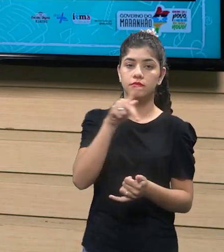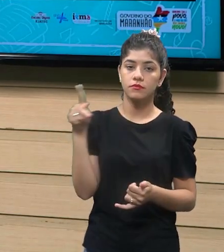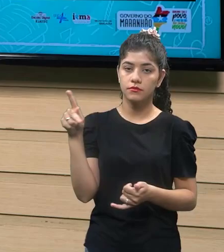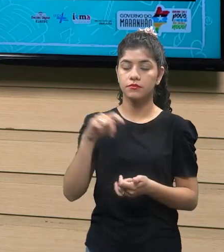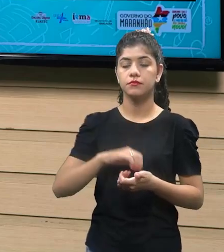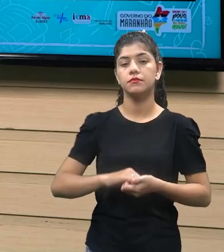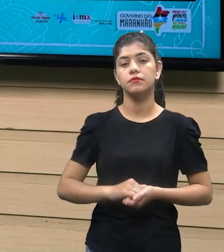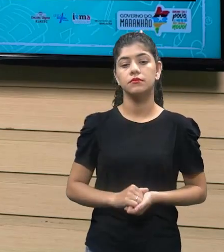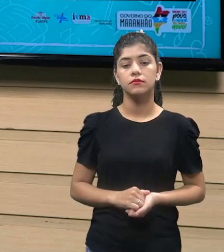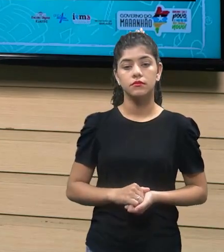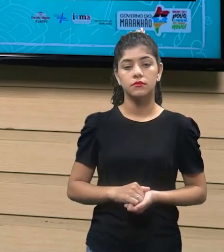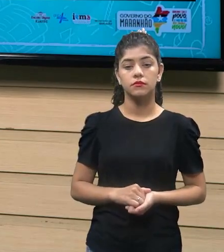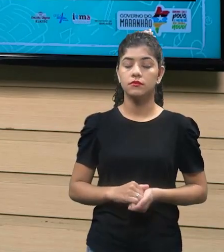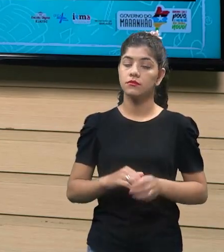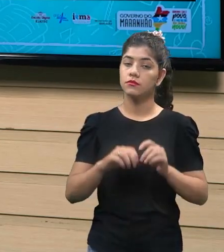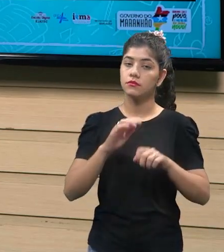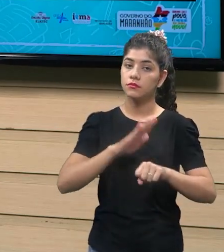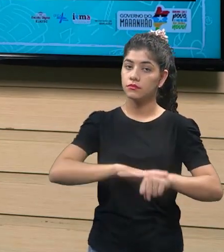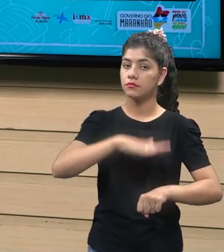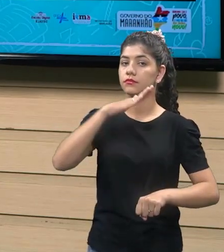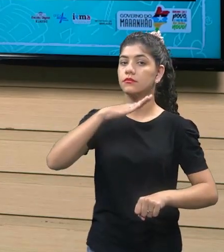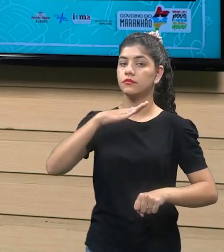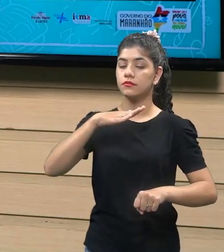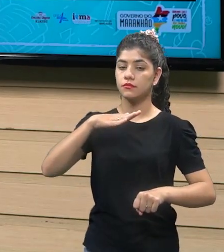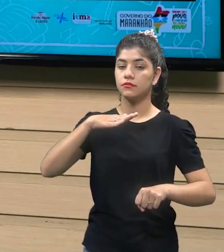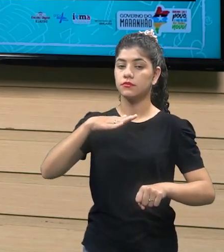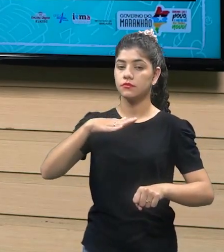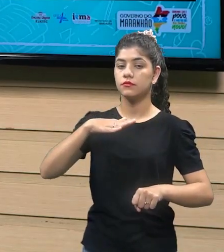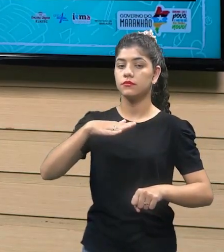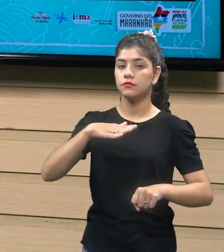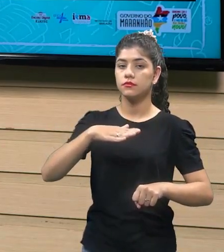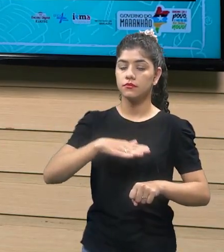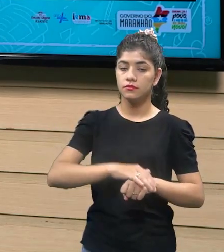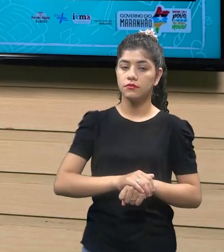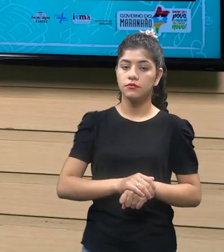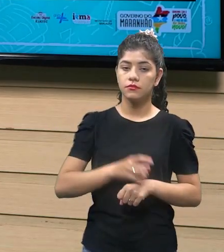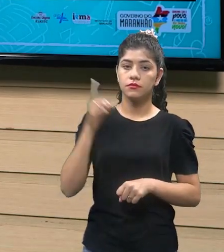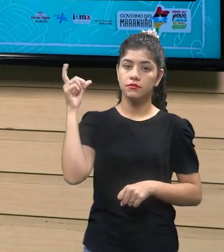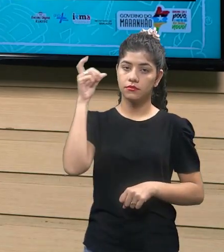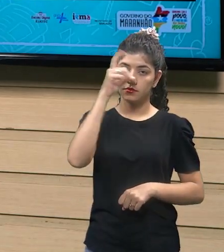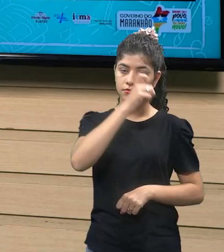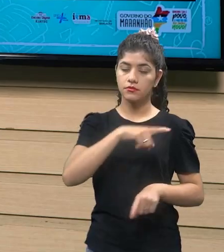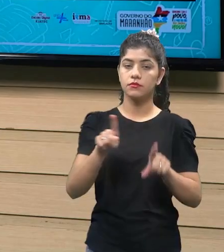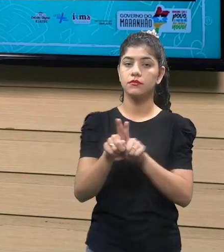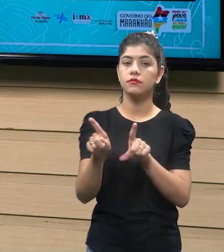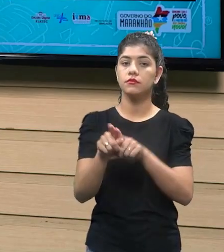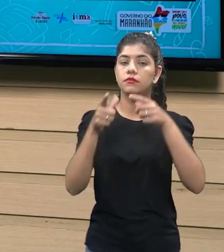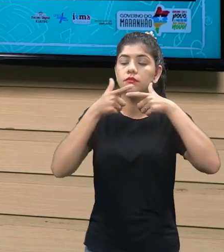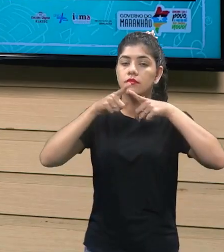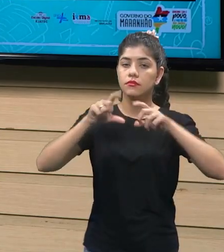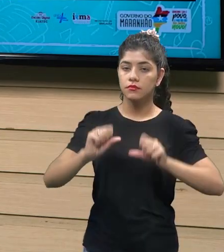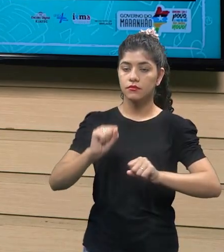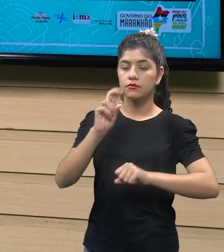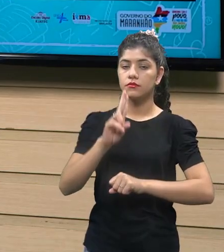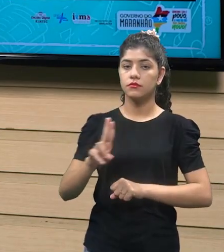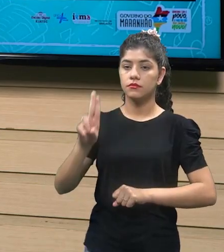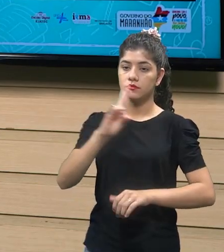tá? Mais avançado também é a linguagem utilizada para a produção daquele